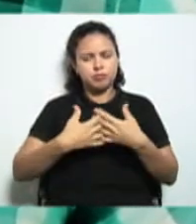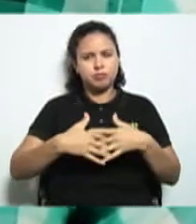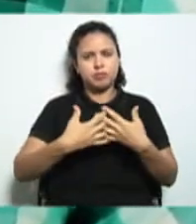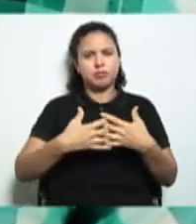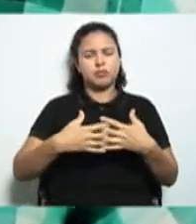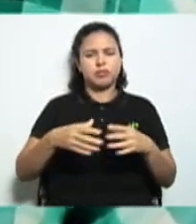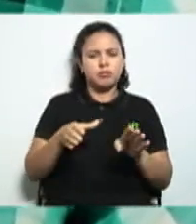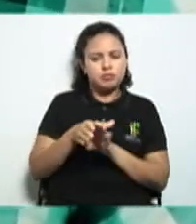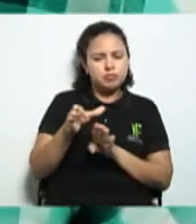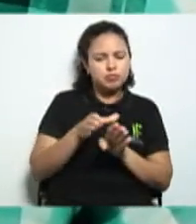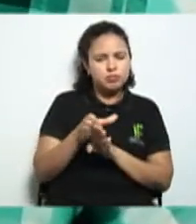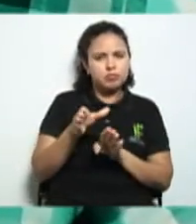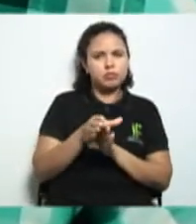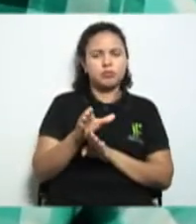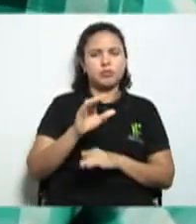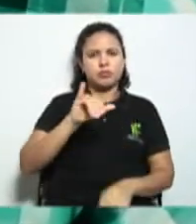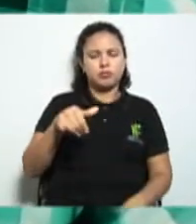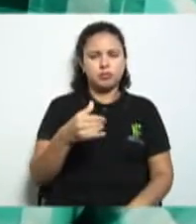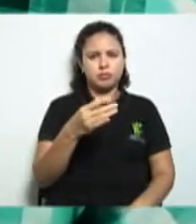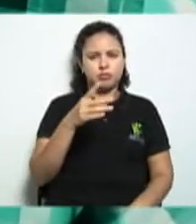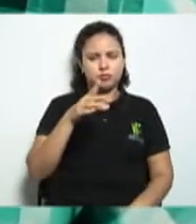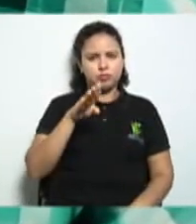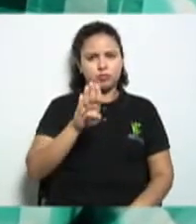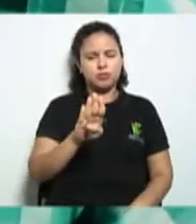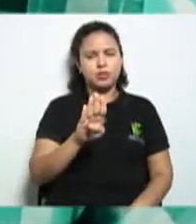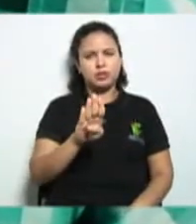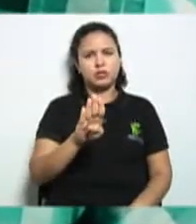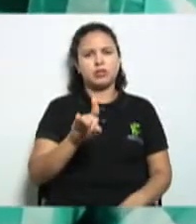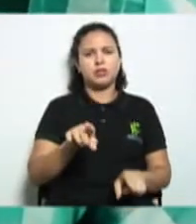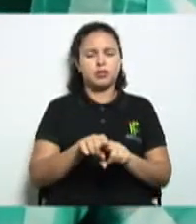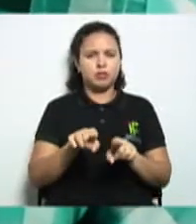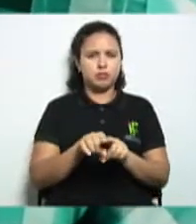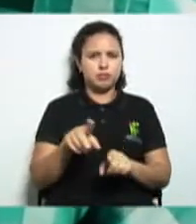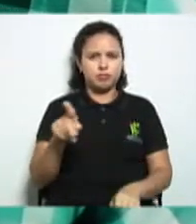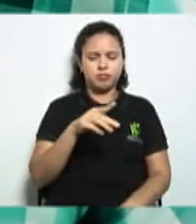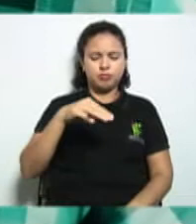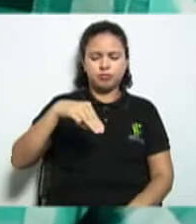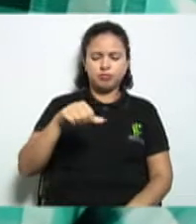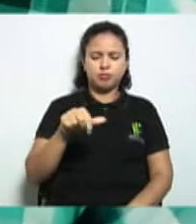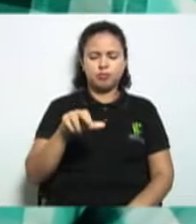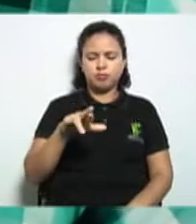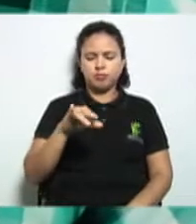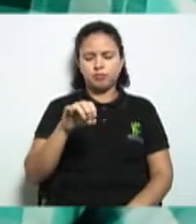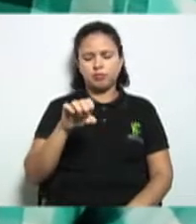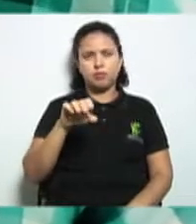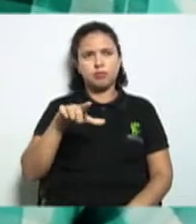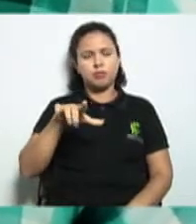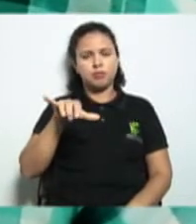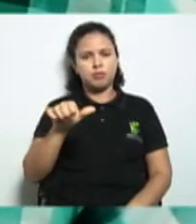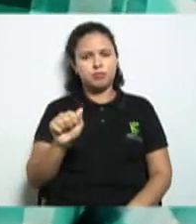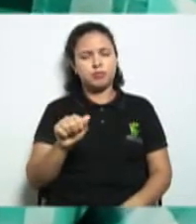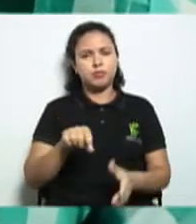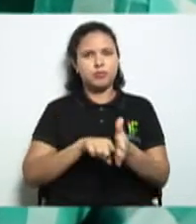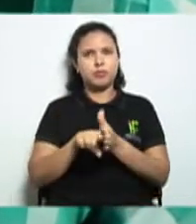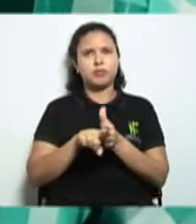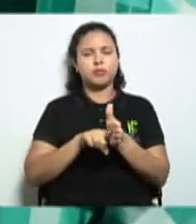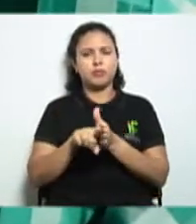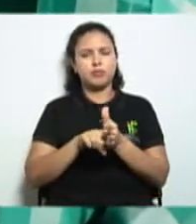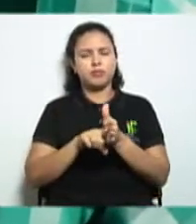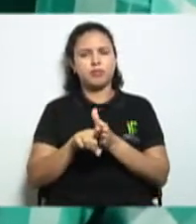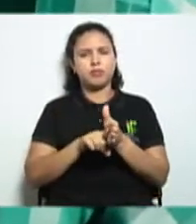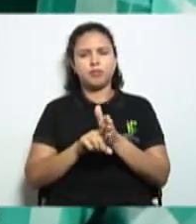professor JB, João Batista e a professora Mariela. Essa pesquisa foi